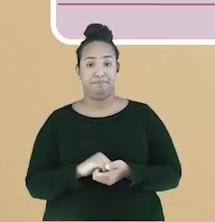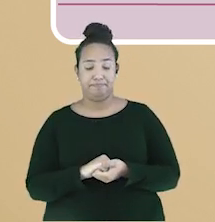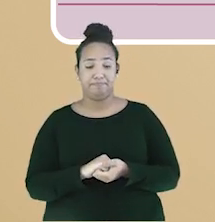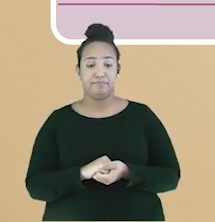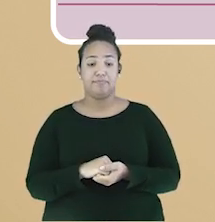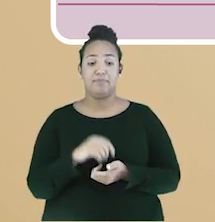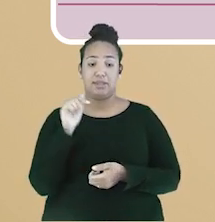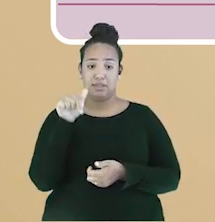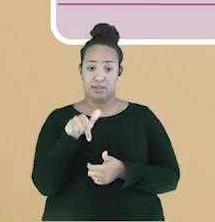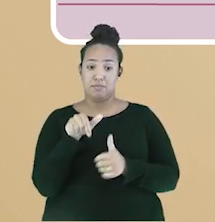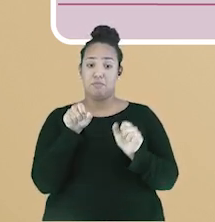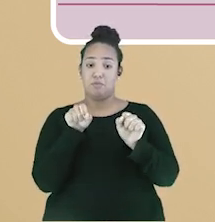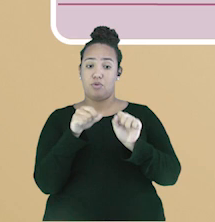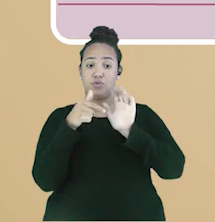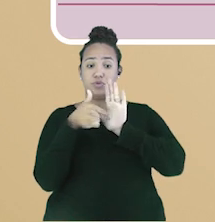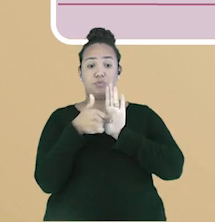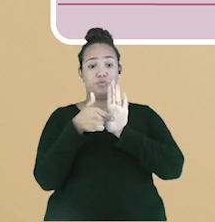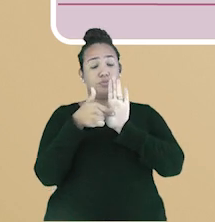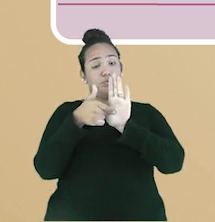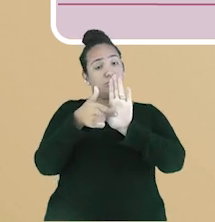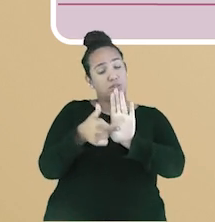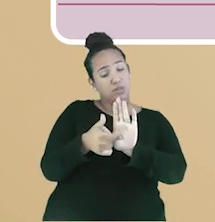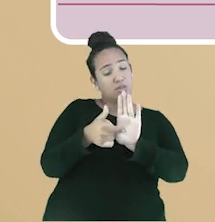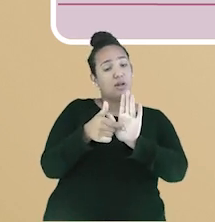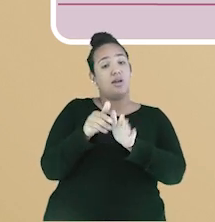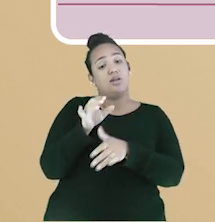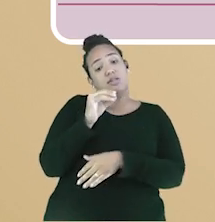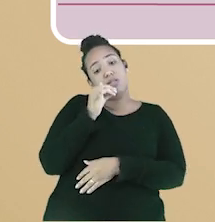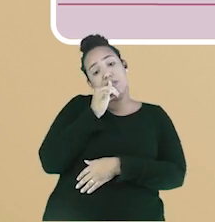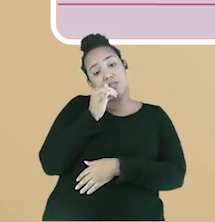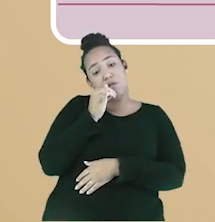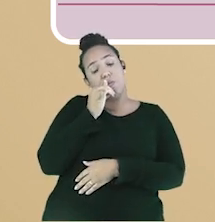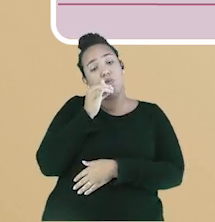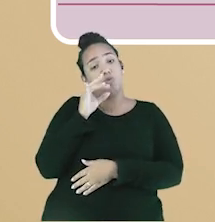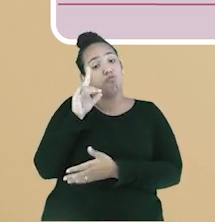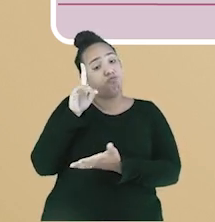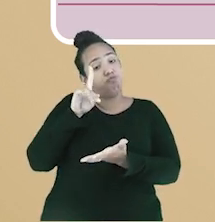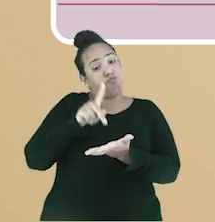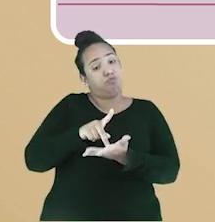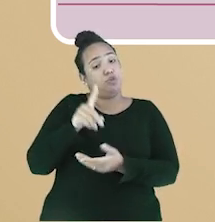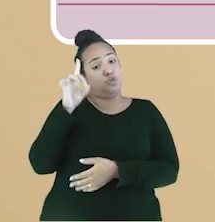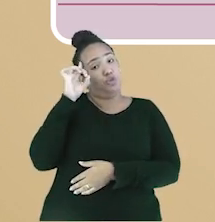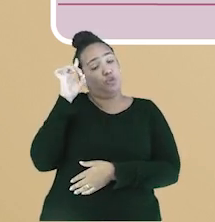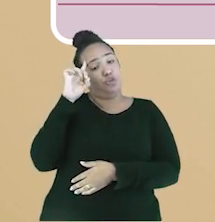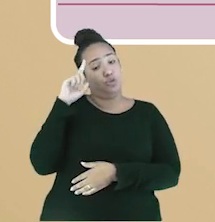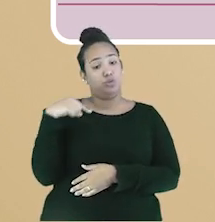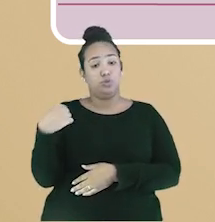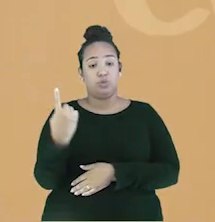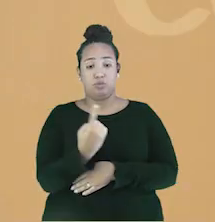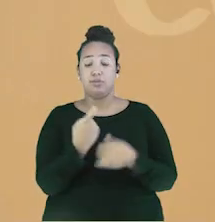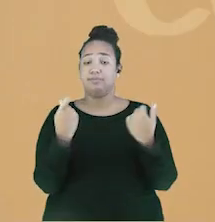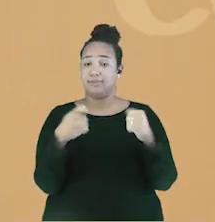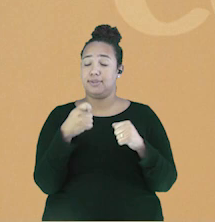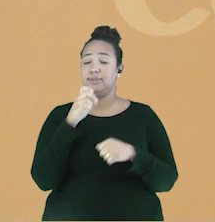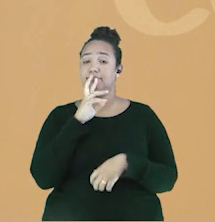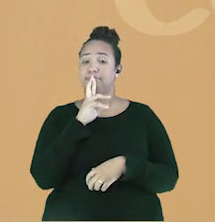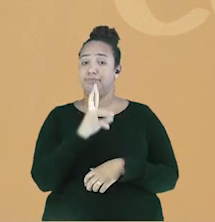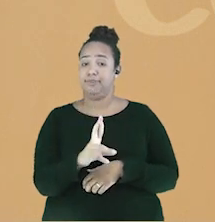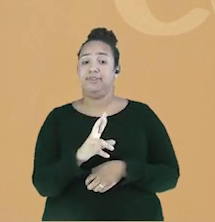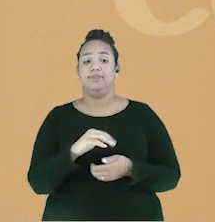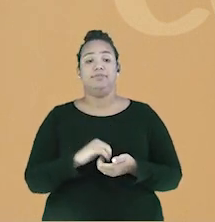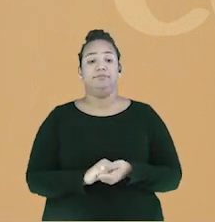que podem refletir ou não em casos da nossa realidade e que precisam de uma resposta.